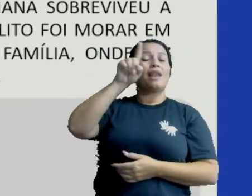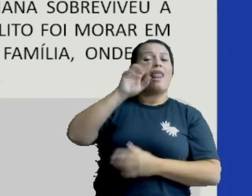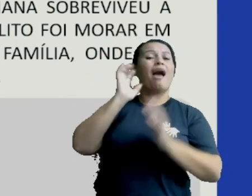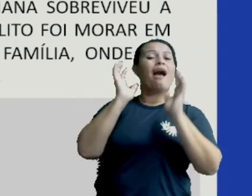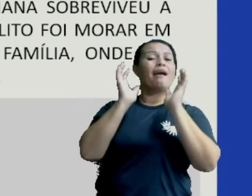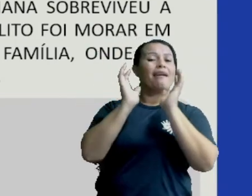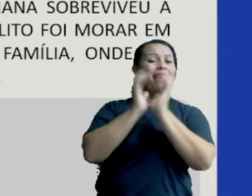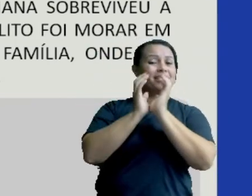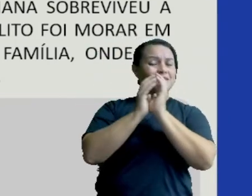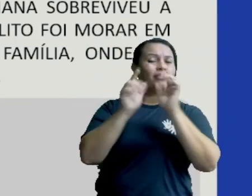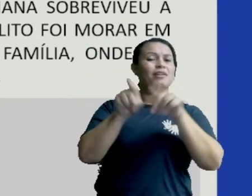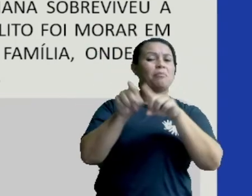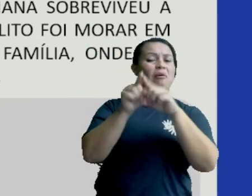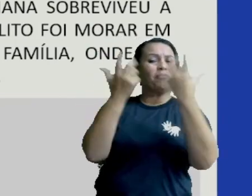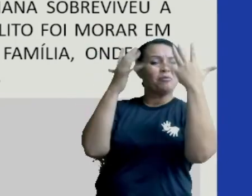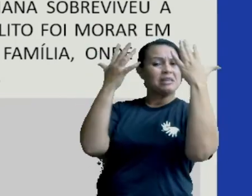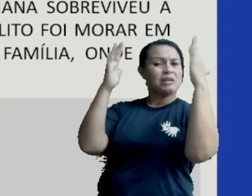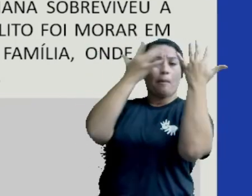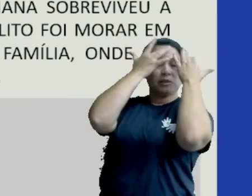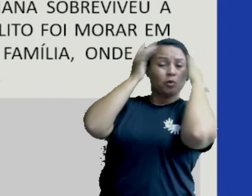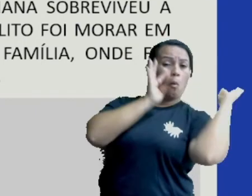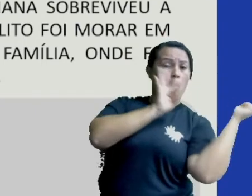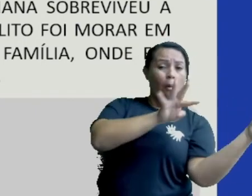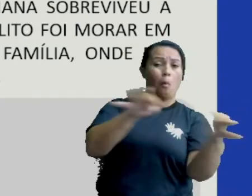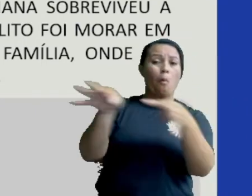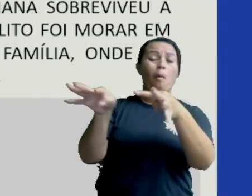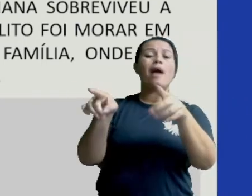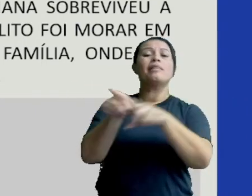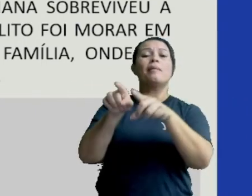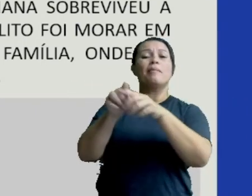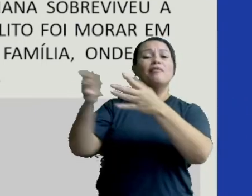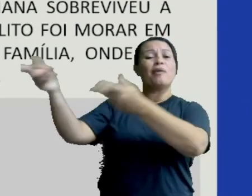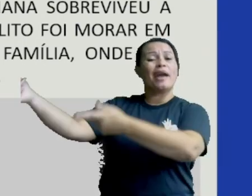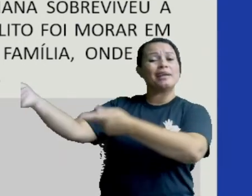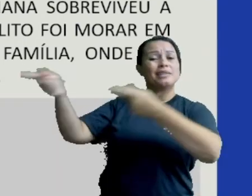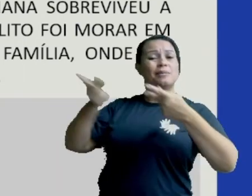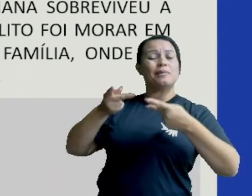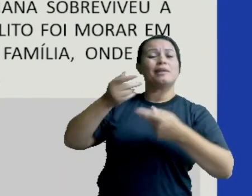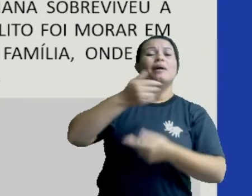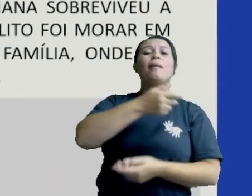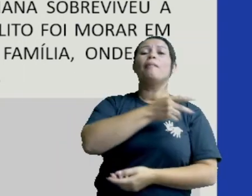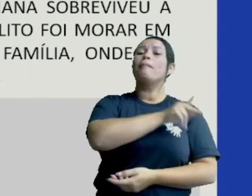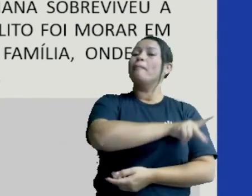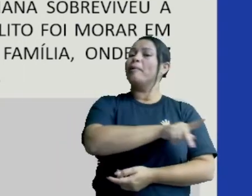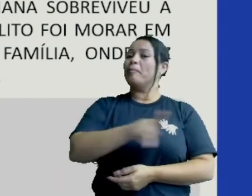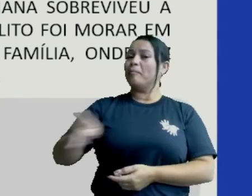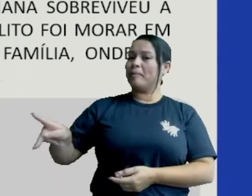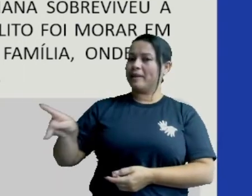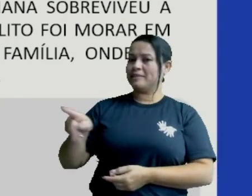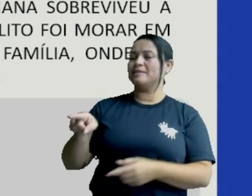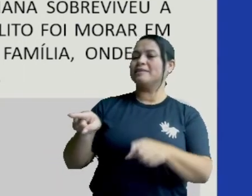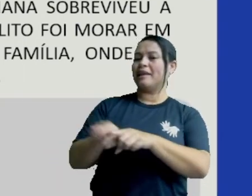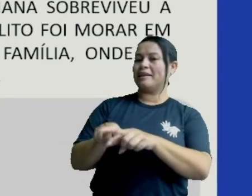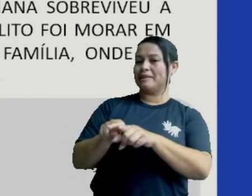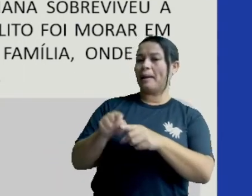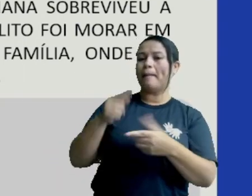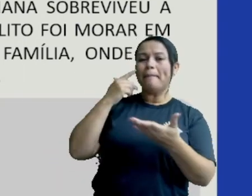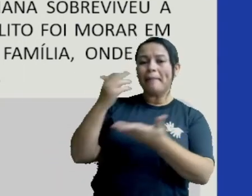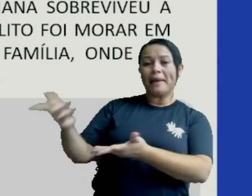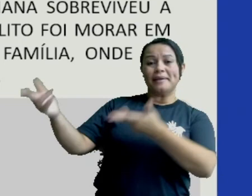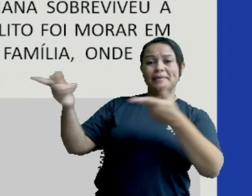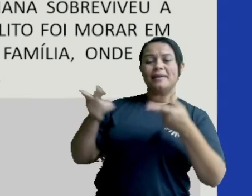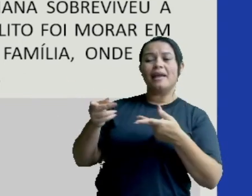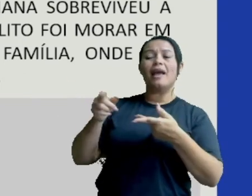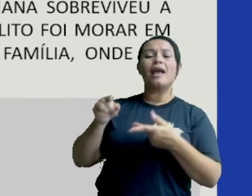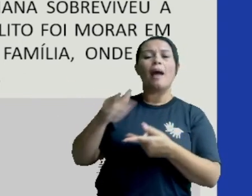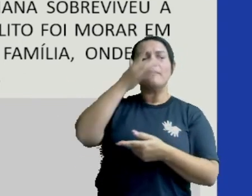grande público e sendo recebida pelo então presidente da província, o Marquês de Paranaguá,